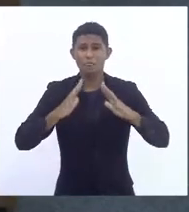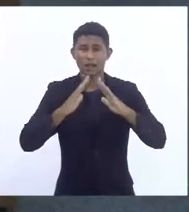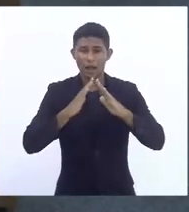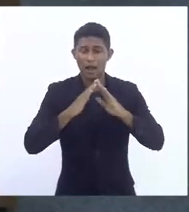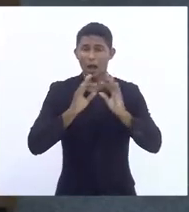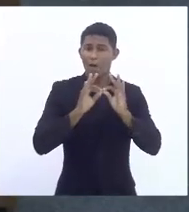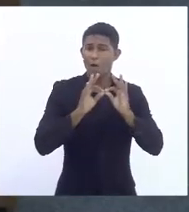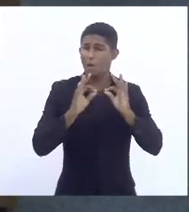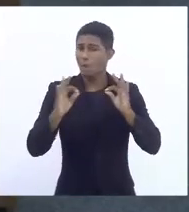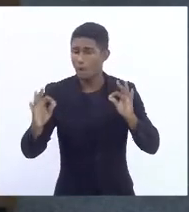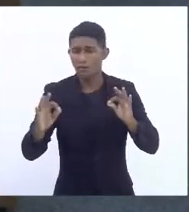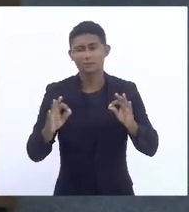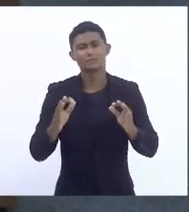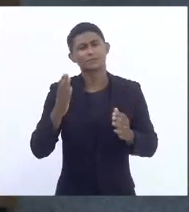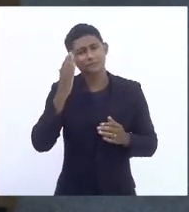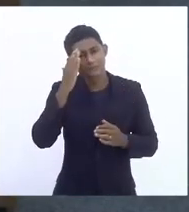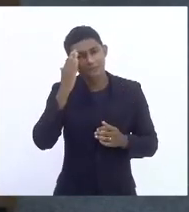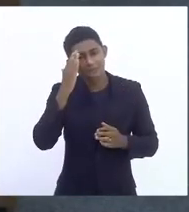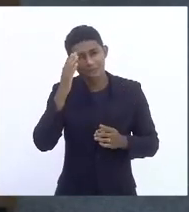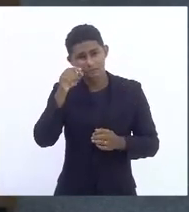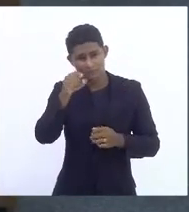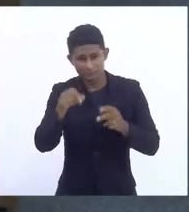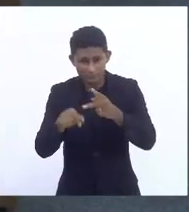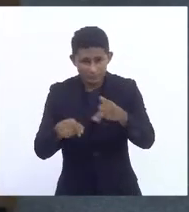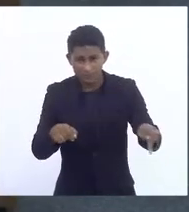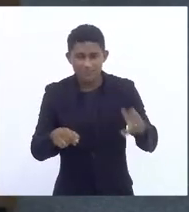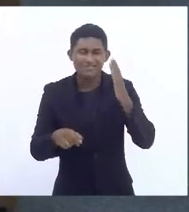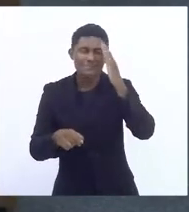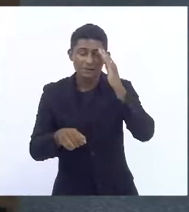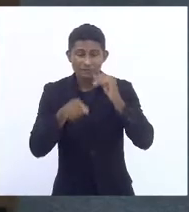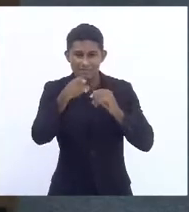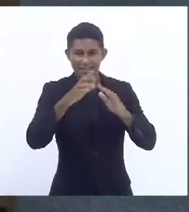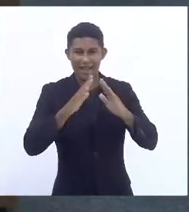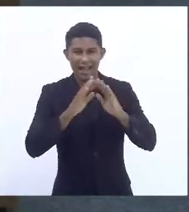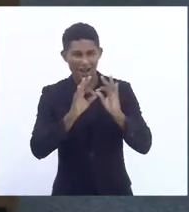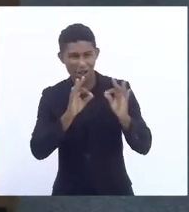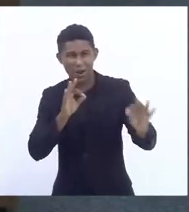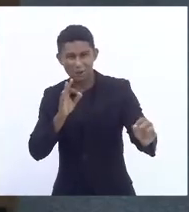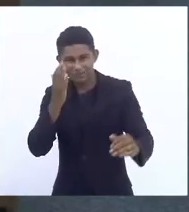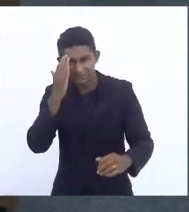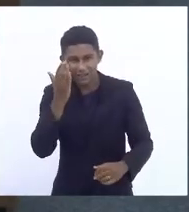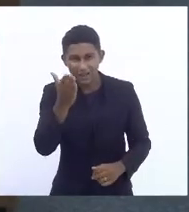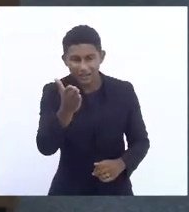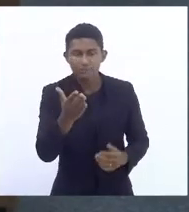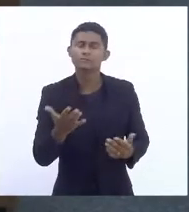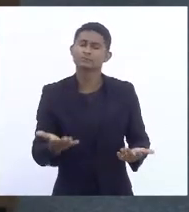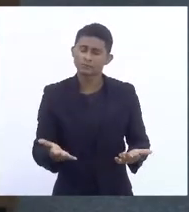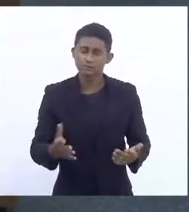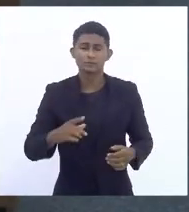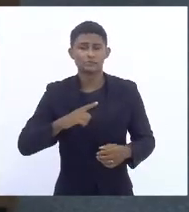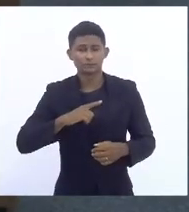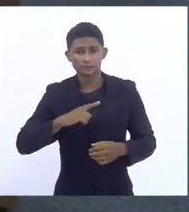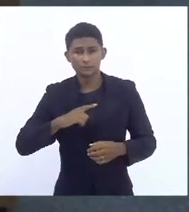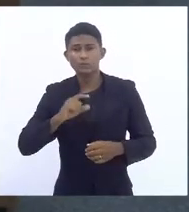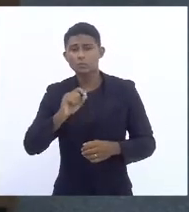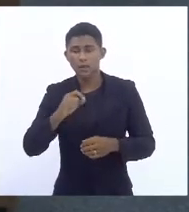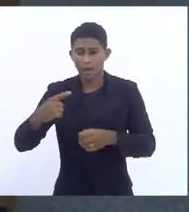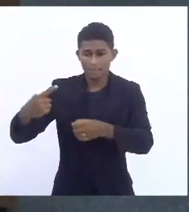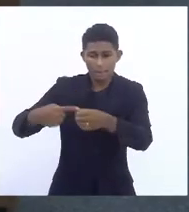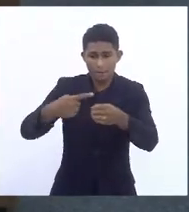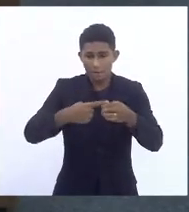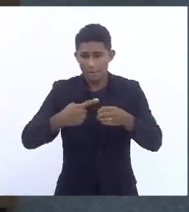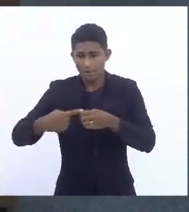aqui bem sabe, sendo do interior e tendo um mandato ativo no interior, que muitos municípios não contam com uma universidade